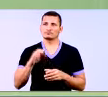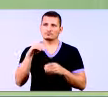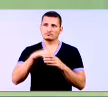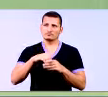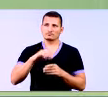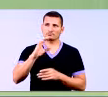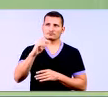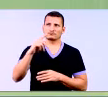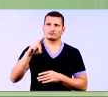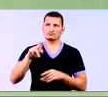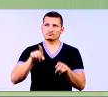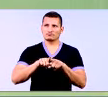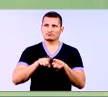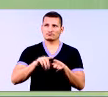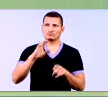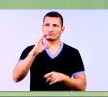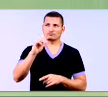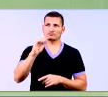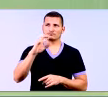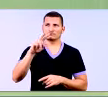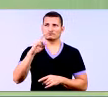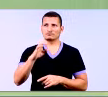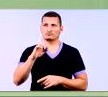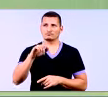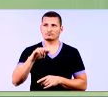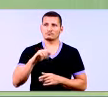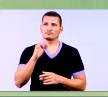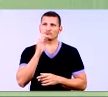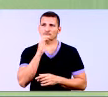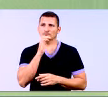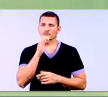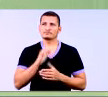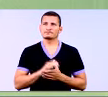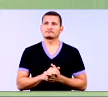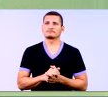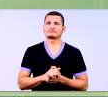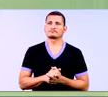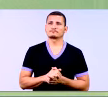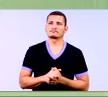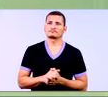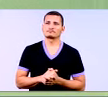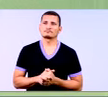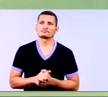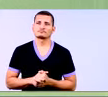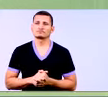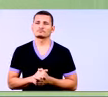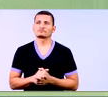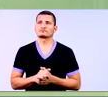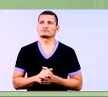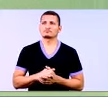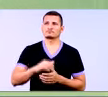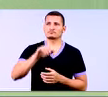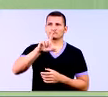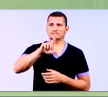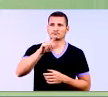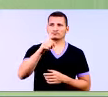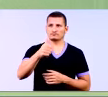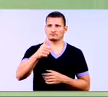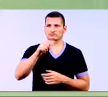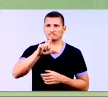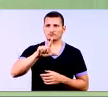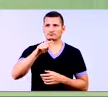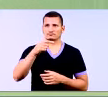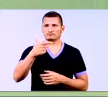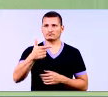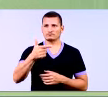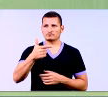cache, são as memórias de altíssima velocidade, isso cai em prova, que L1, L2, quanto maior o nível aqui, L1,